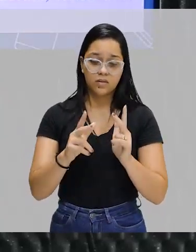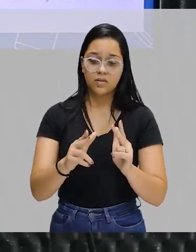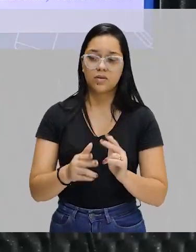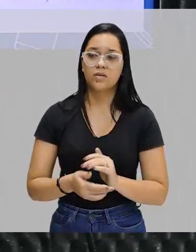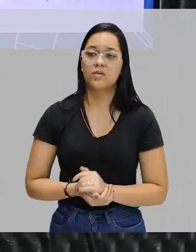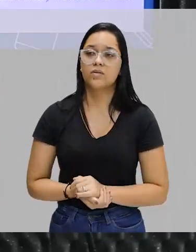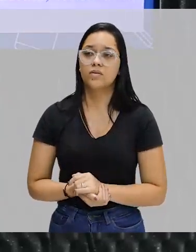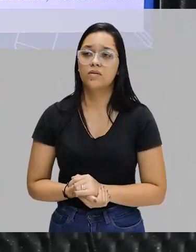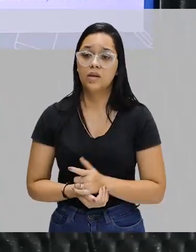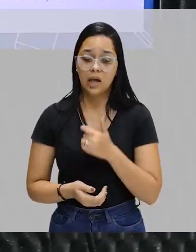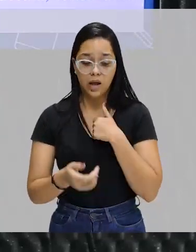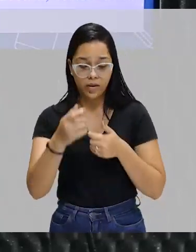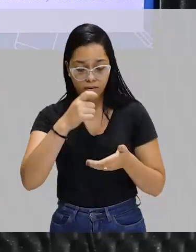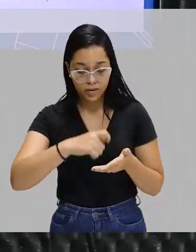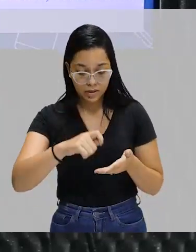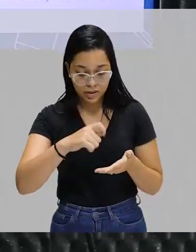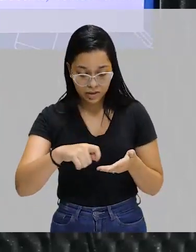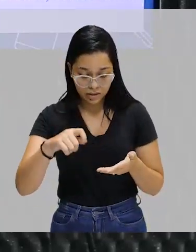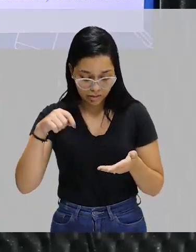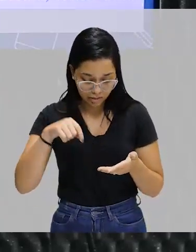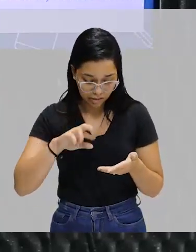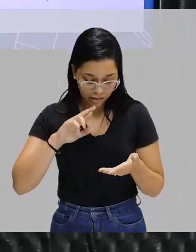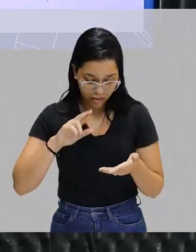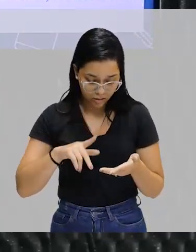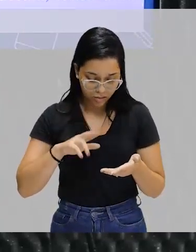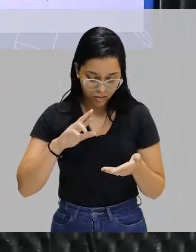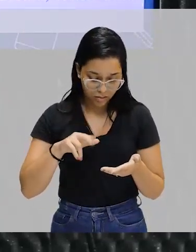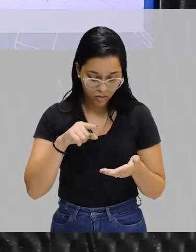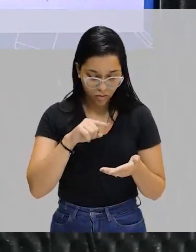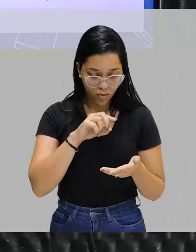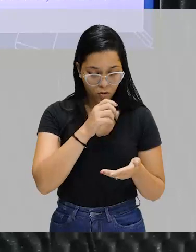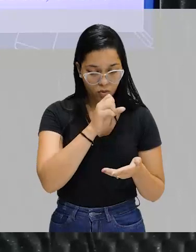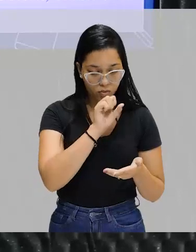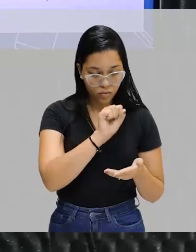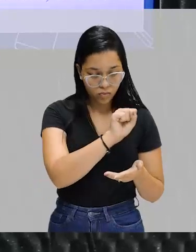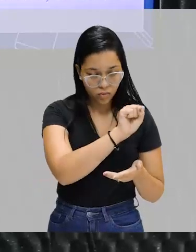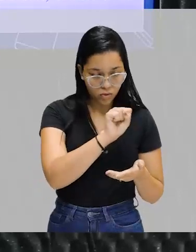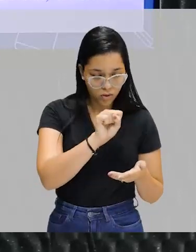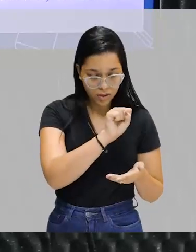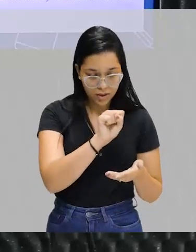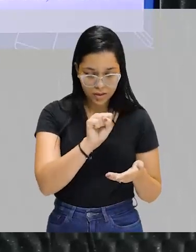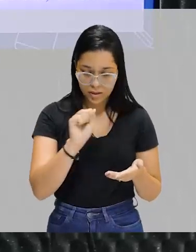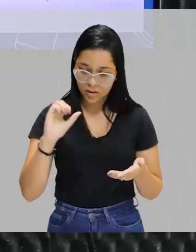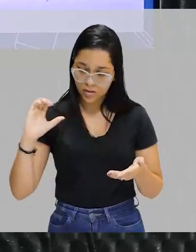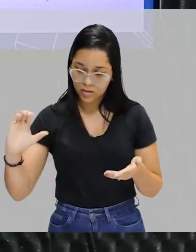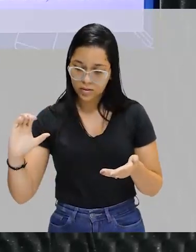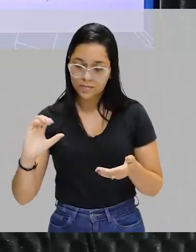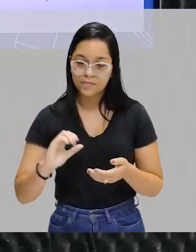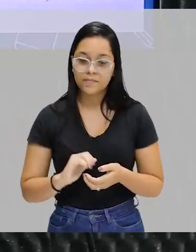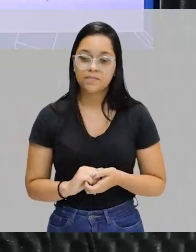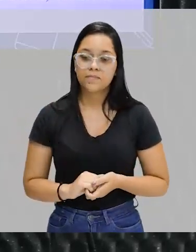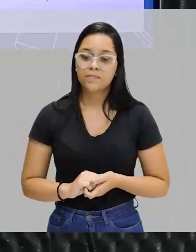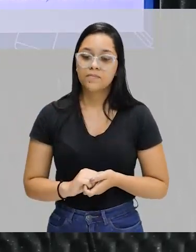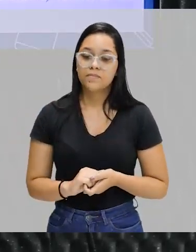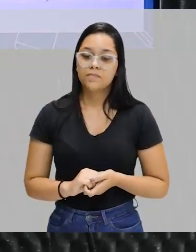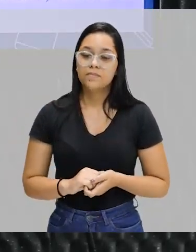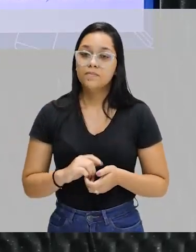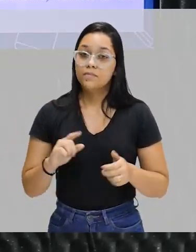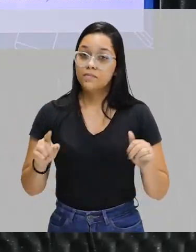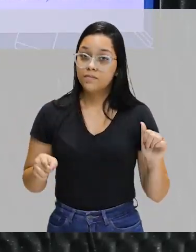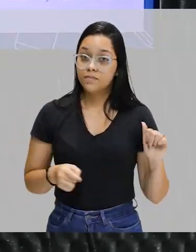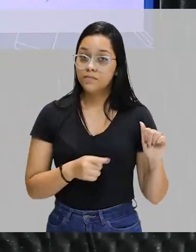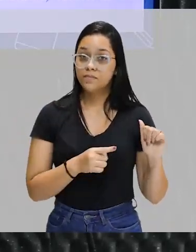forma. Quando eu escrevo, tem a diferença. Uma com 2 S, a outra com C. Então, vamos lá para as